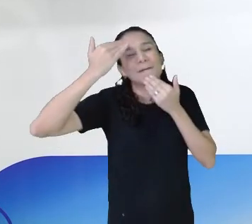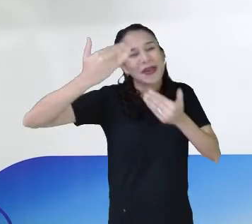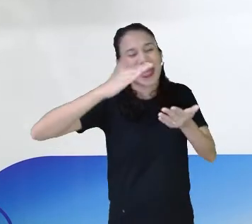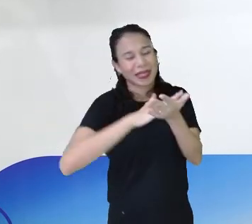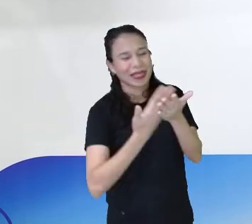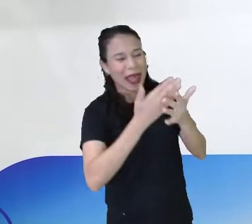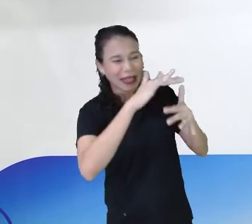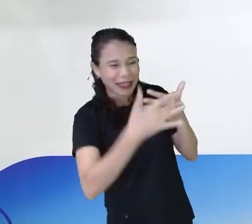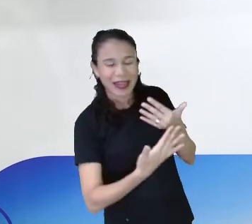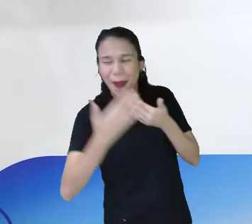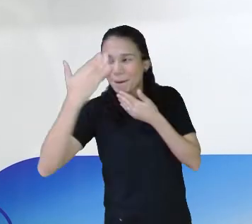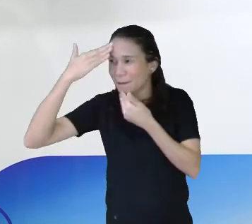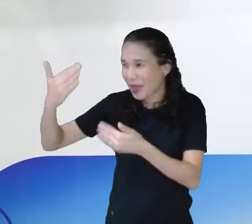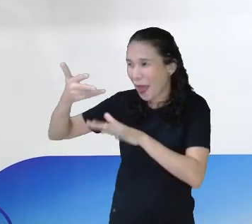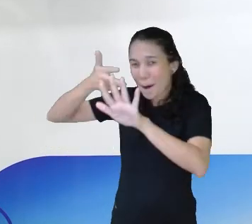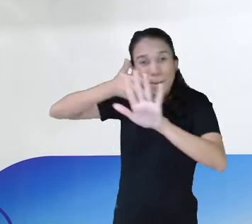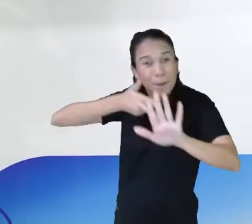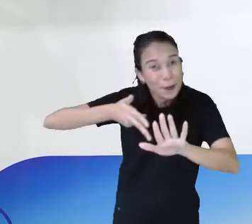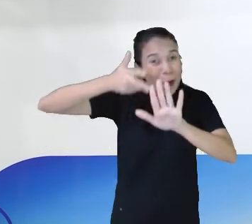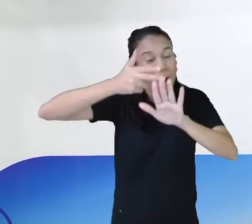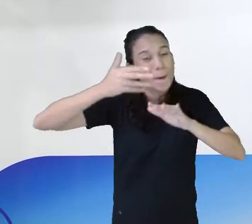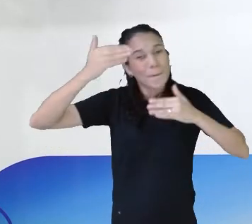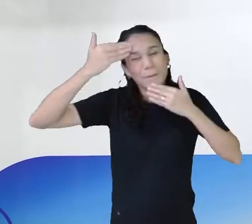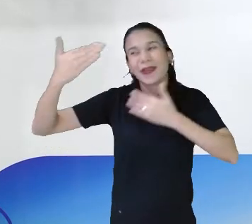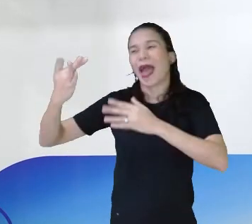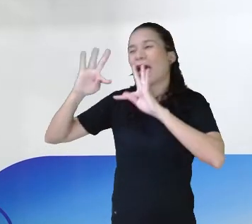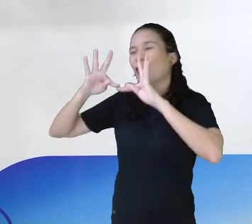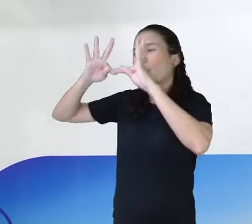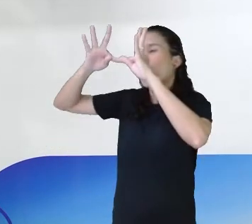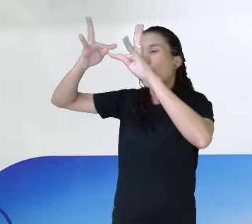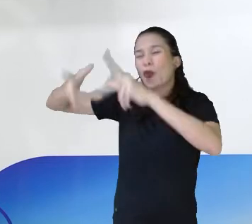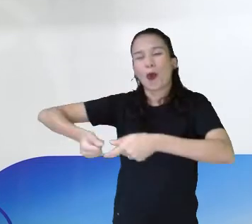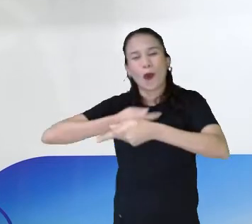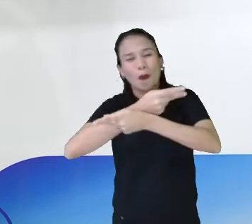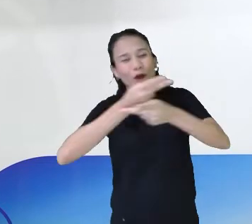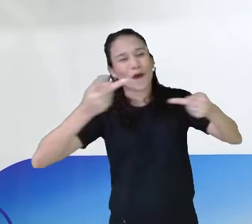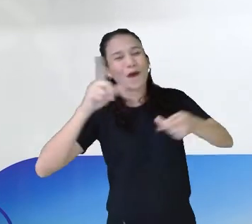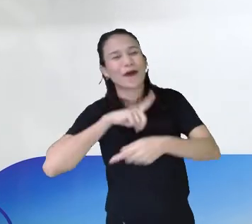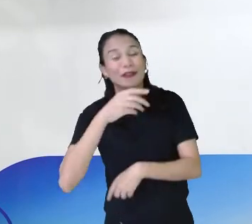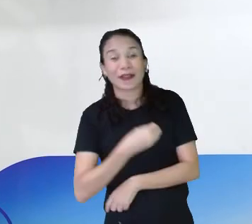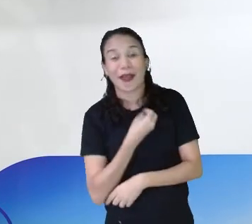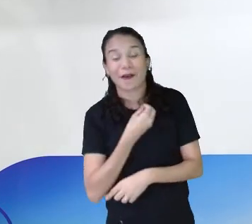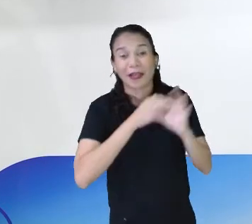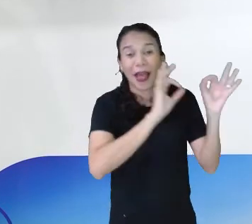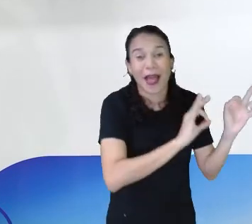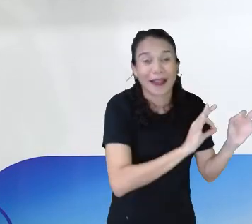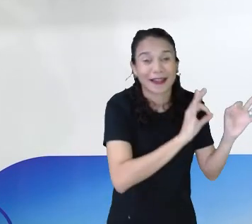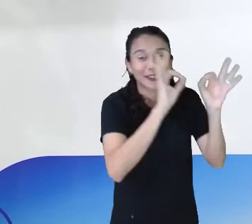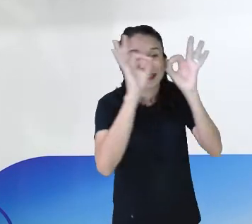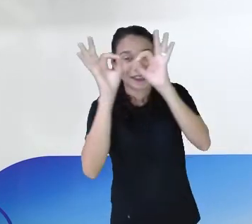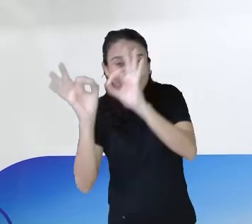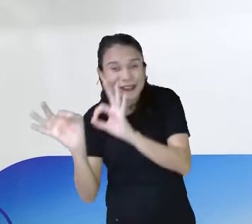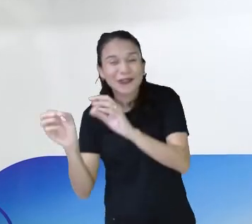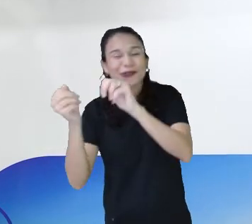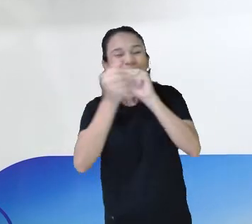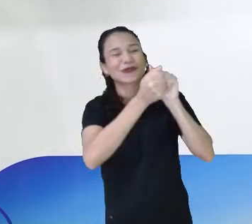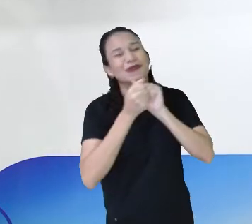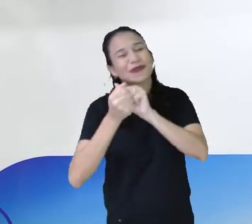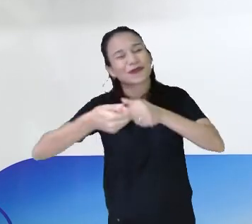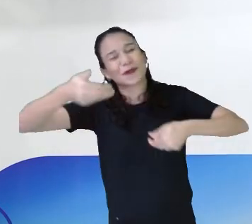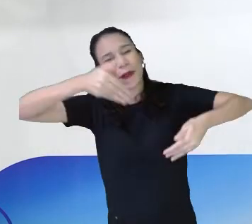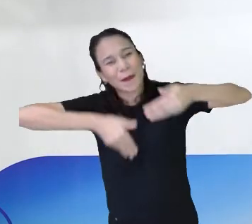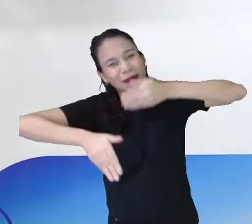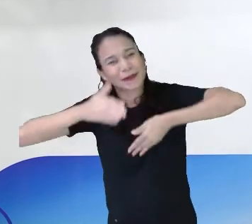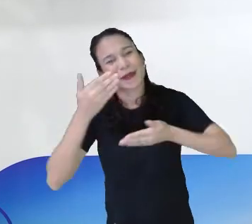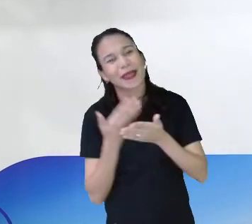Maria Helena. Obrigada, produção. Obrigada a todos vocês que estão aqui comigo, estão participando da nossa